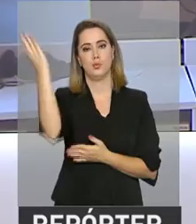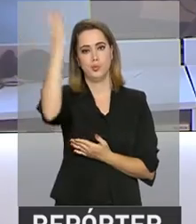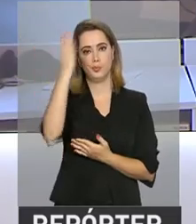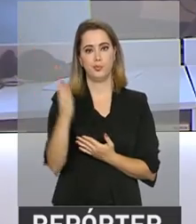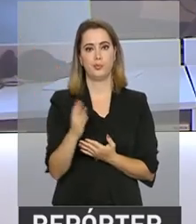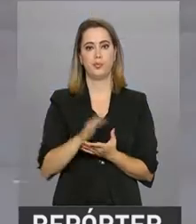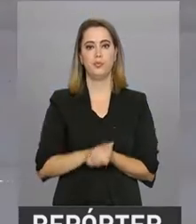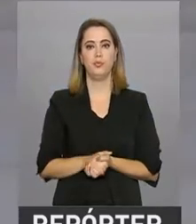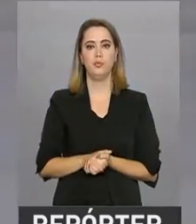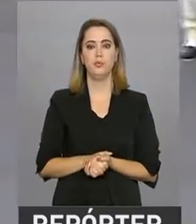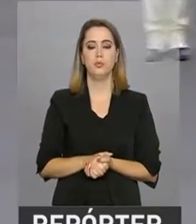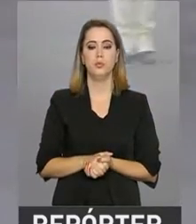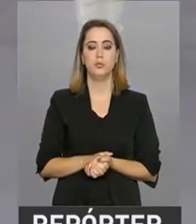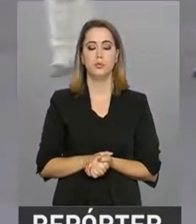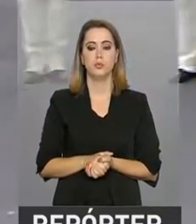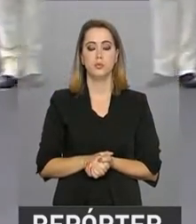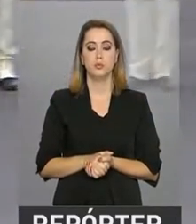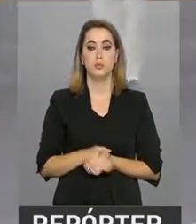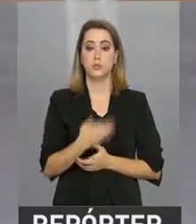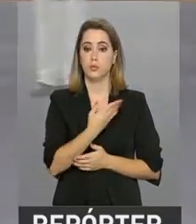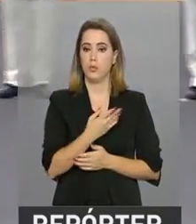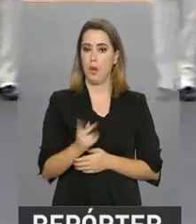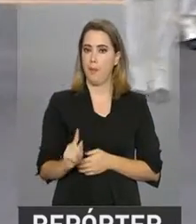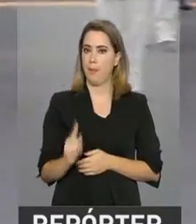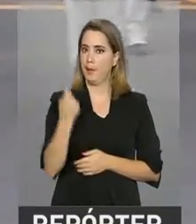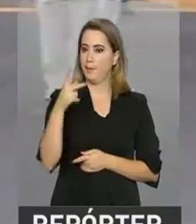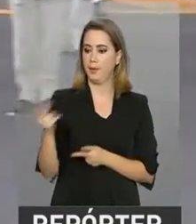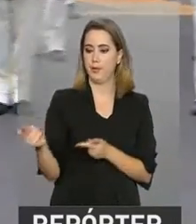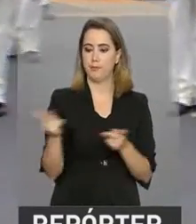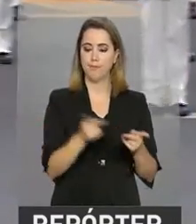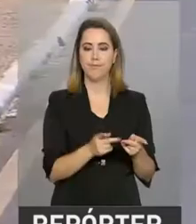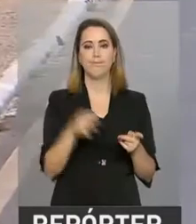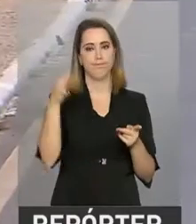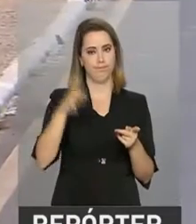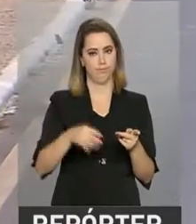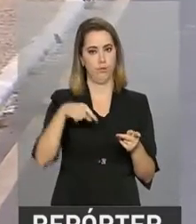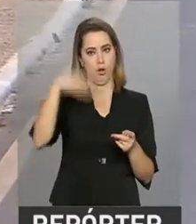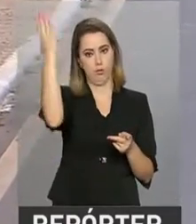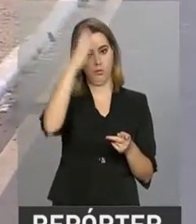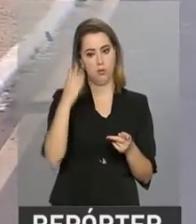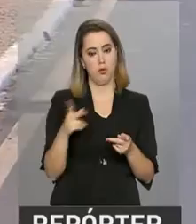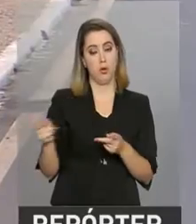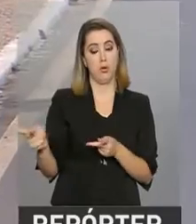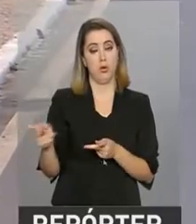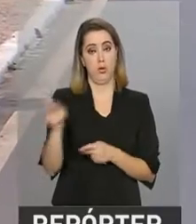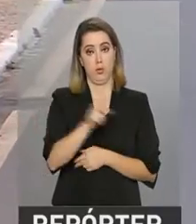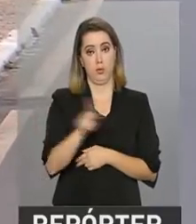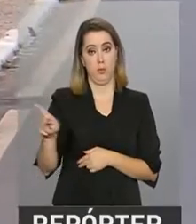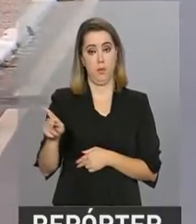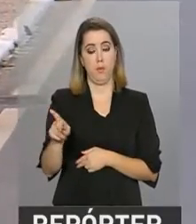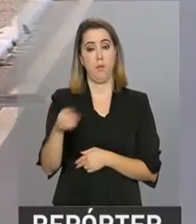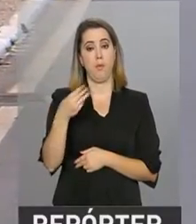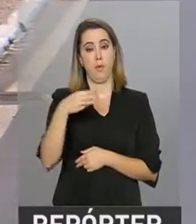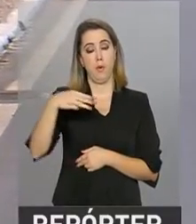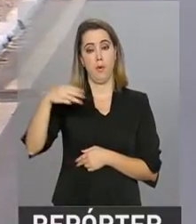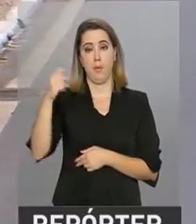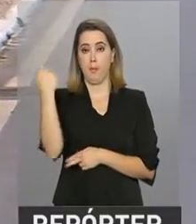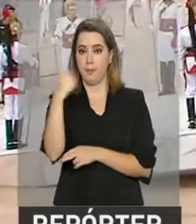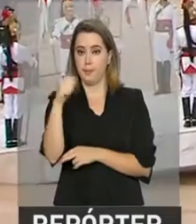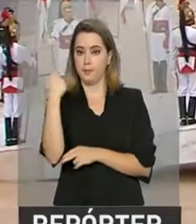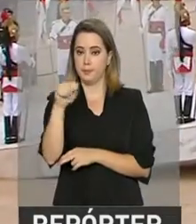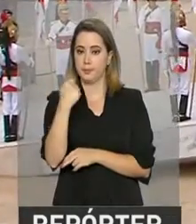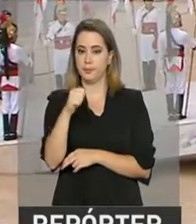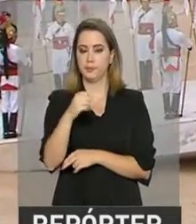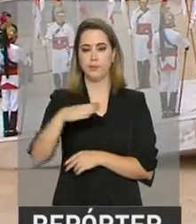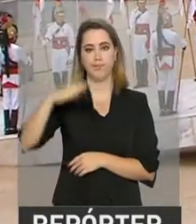brasil na primeira visita oficial ao brasil o presidente da argentina maurício macri passou as tropas